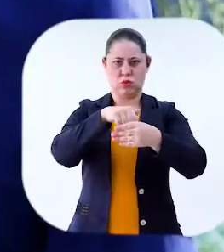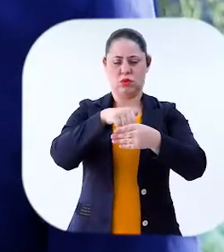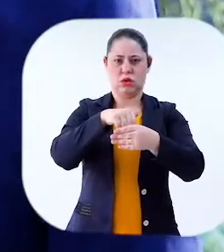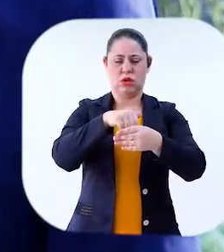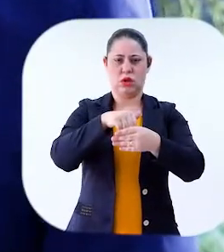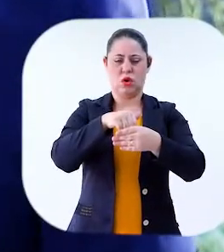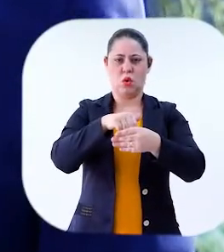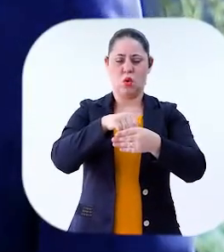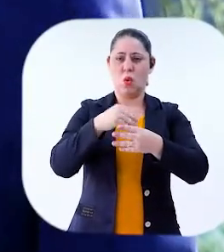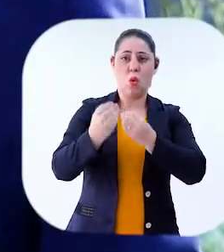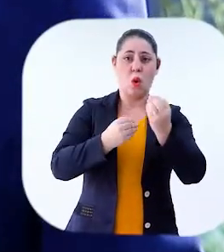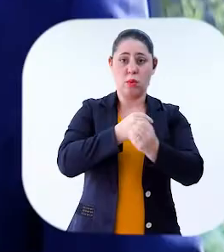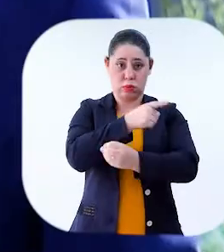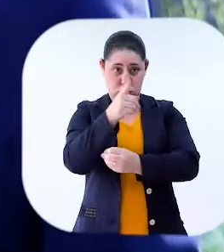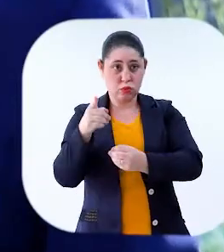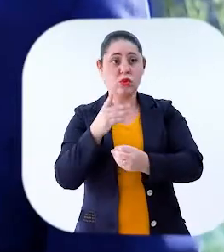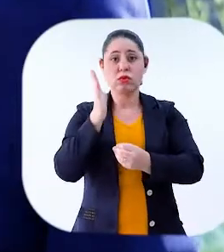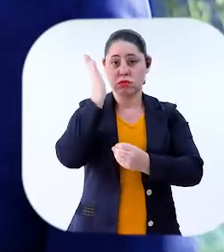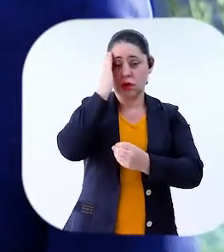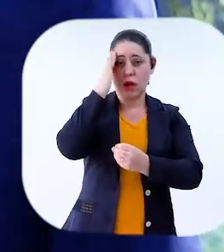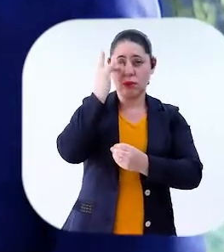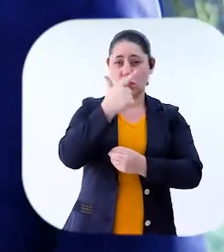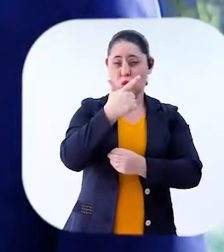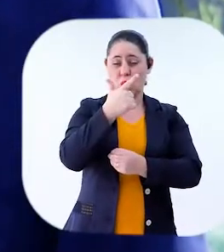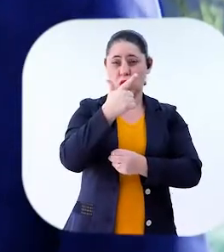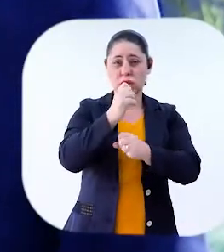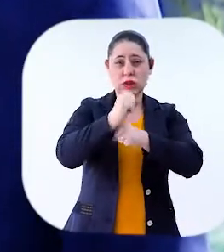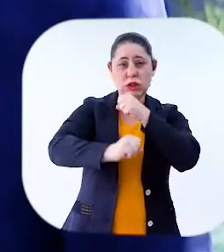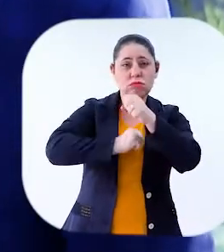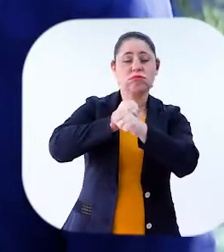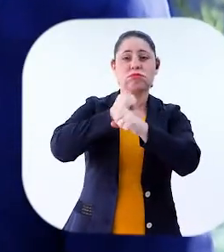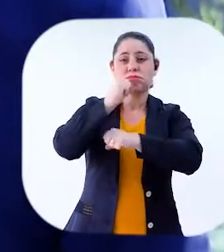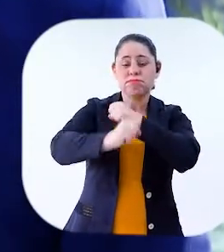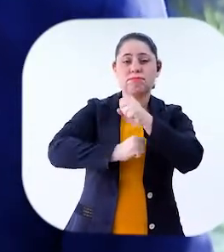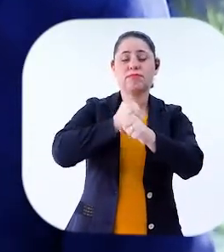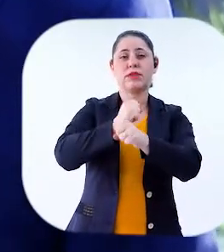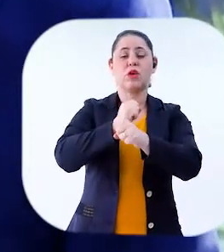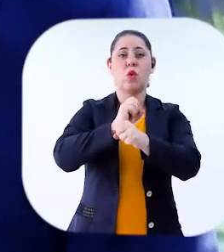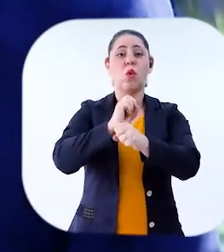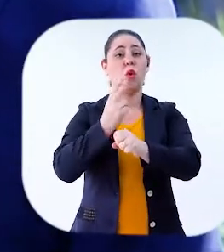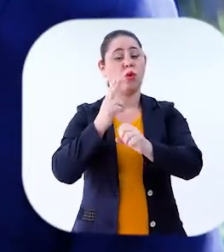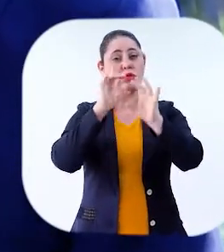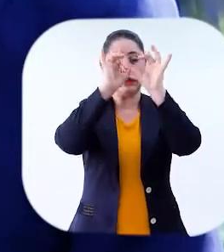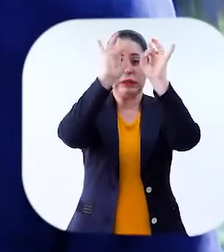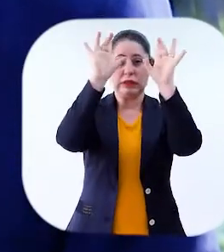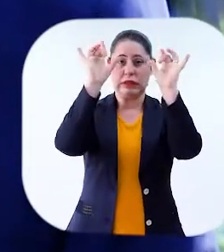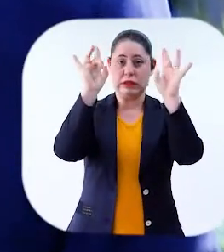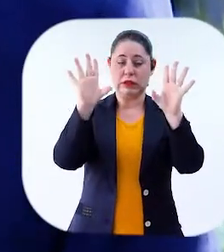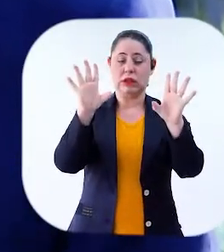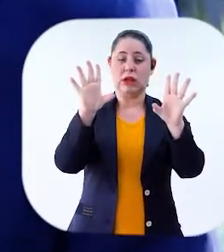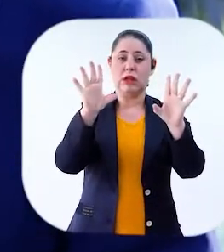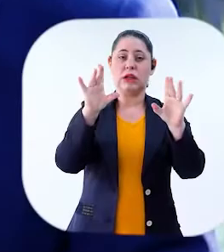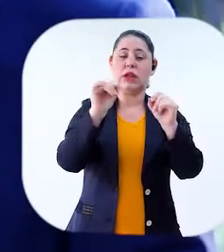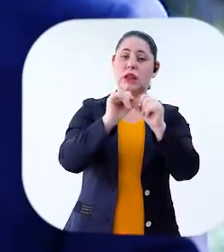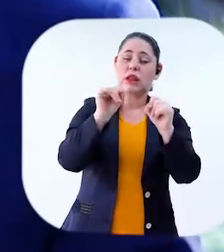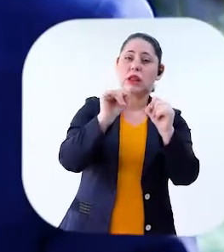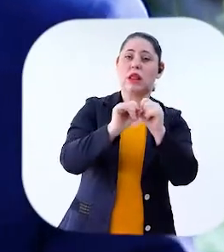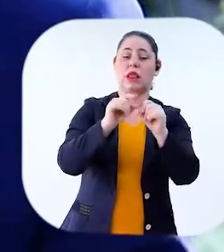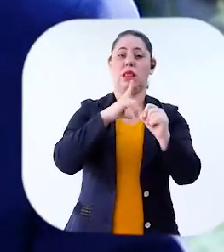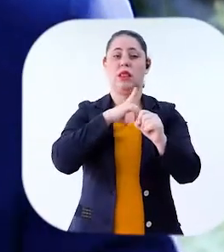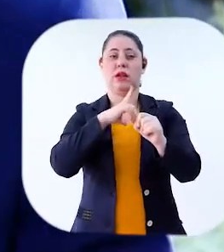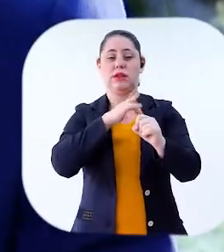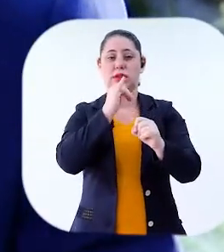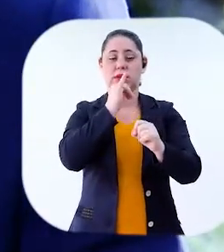as eleições, como todo mundo sabe, acontecem de 2 em 2 anos, a não ser naquelas situações excepcionais, em que, por exemplo, houver a